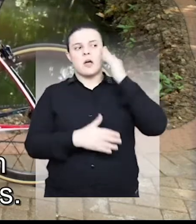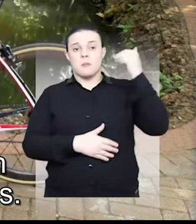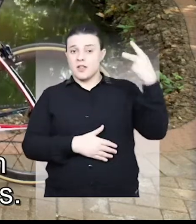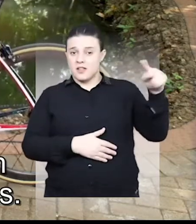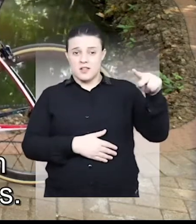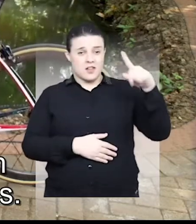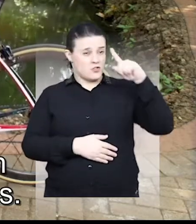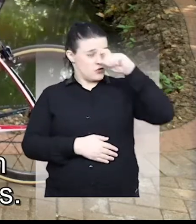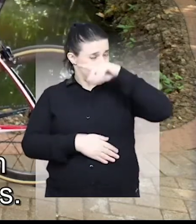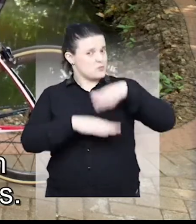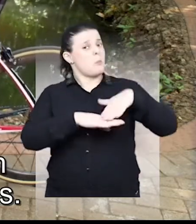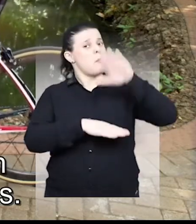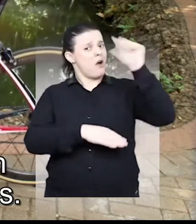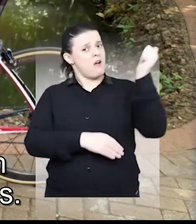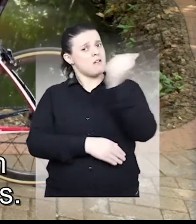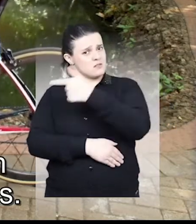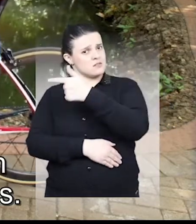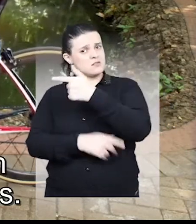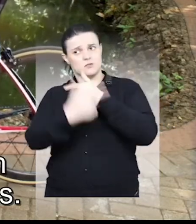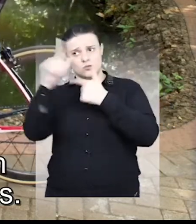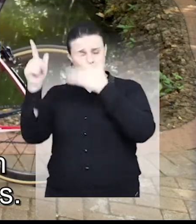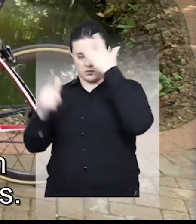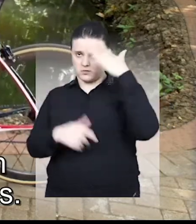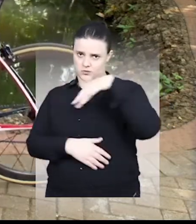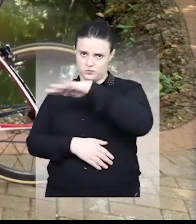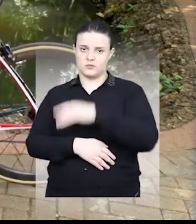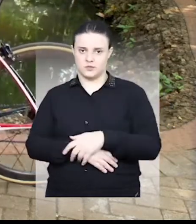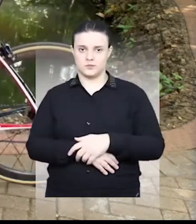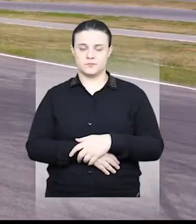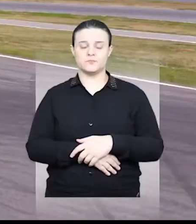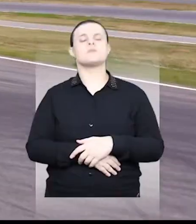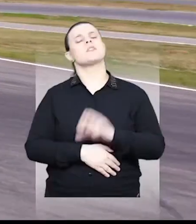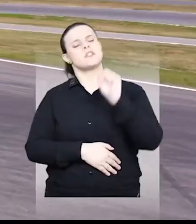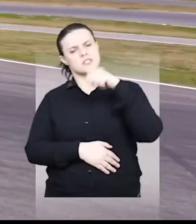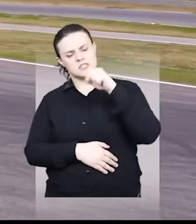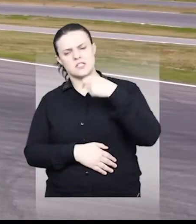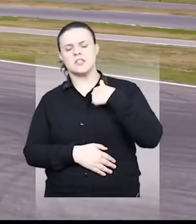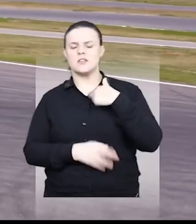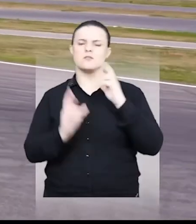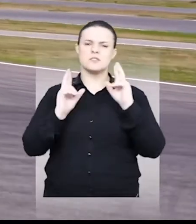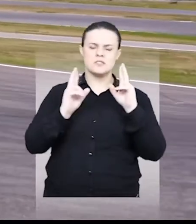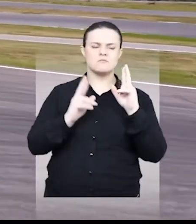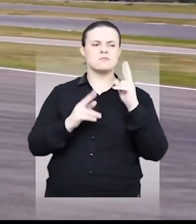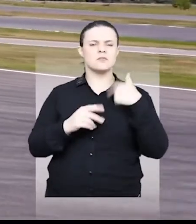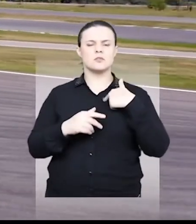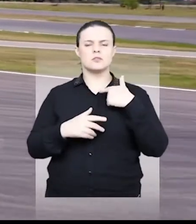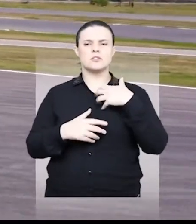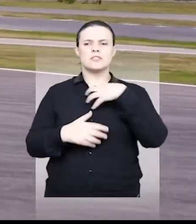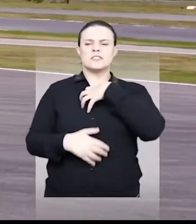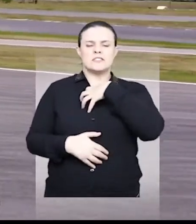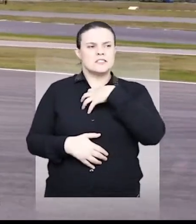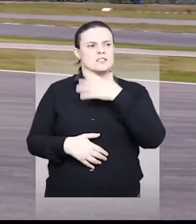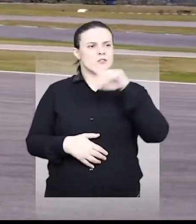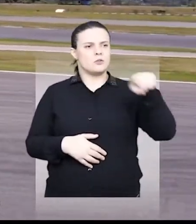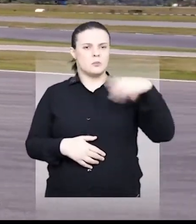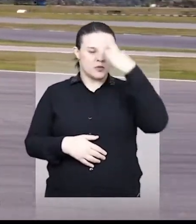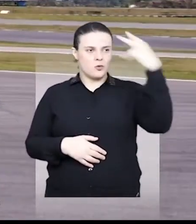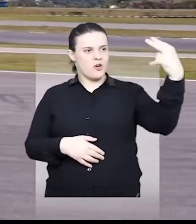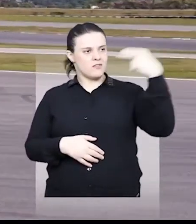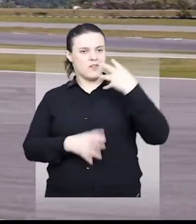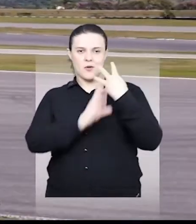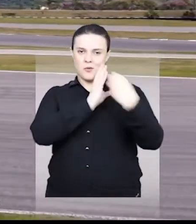dele é um pouco maior do que outras pessoas. Assim, eu sinto que eu estou inspirando muitos atletas e acho que a